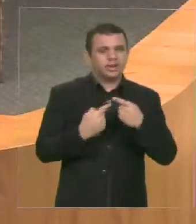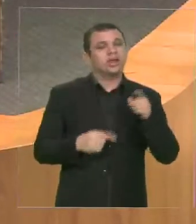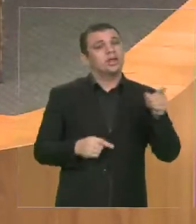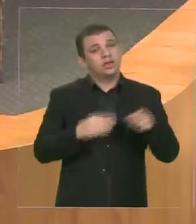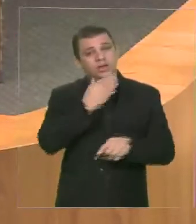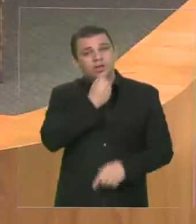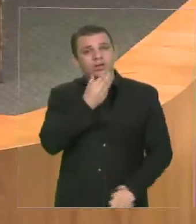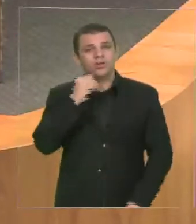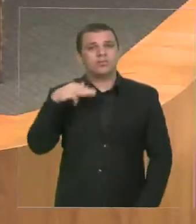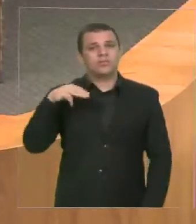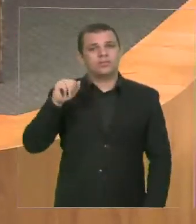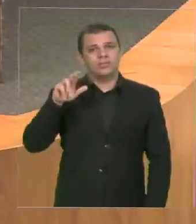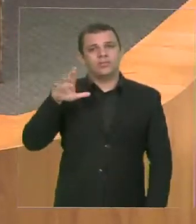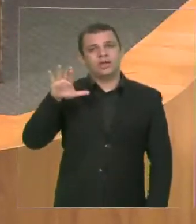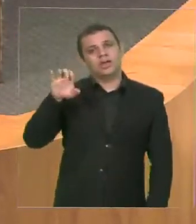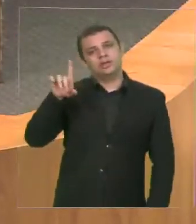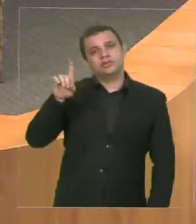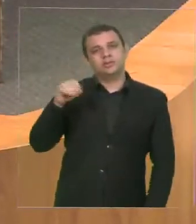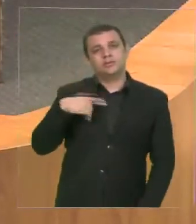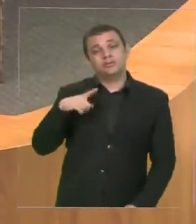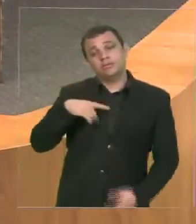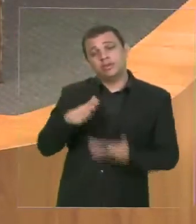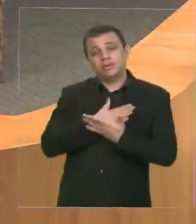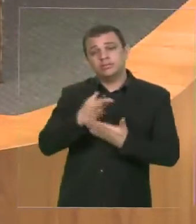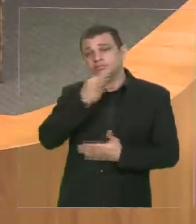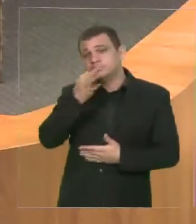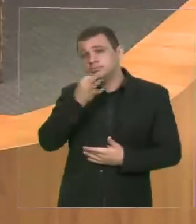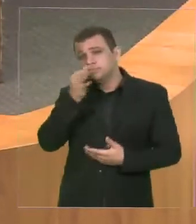alguns argumentos, embora eu não concorde com os